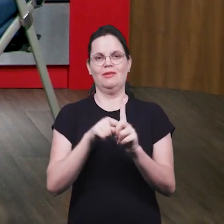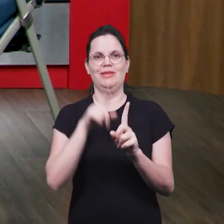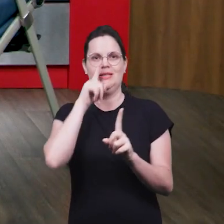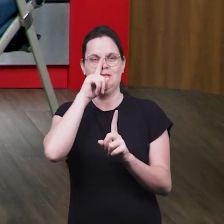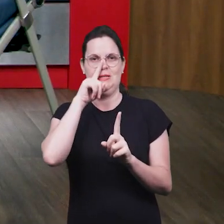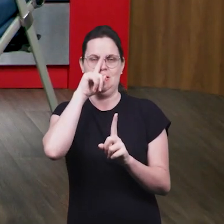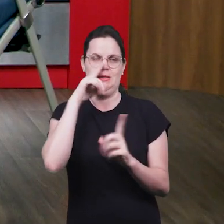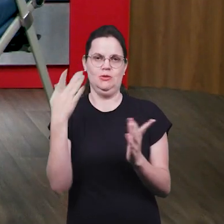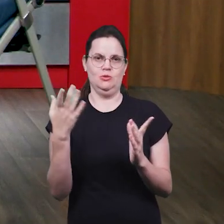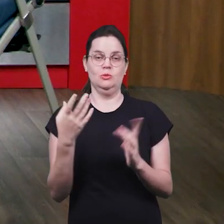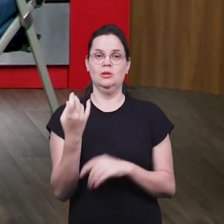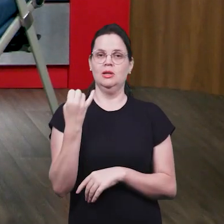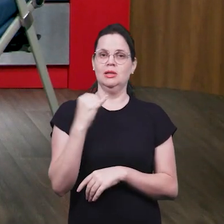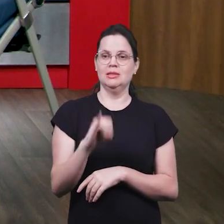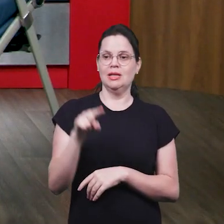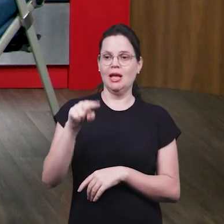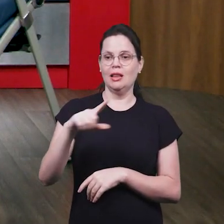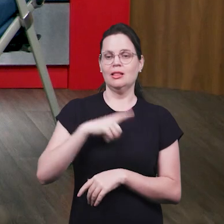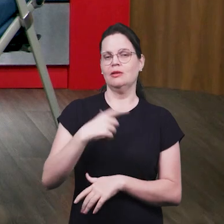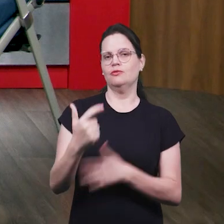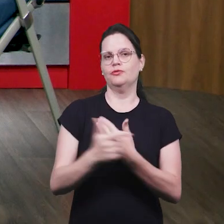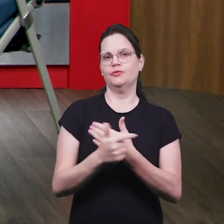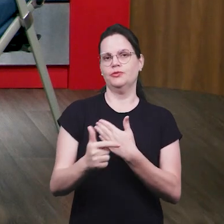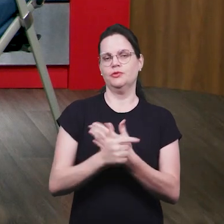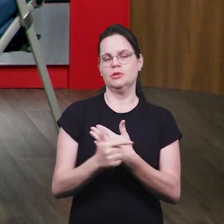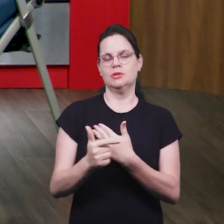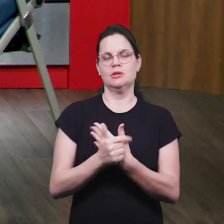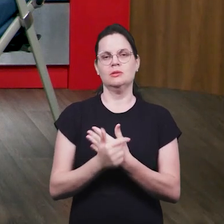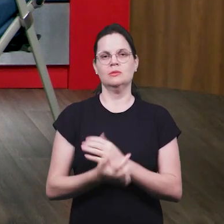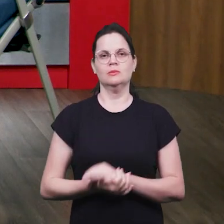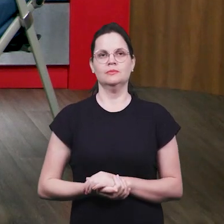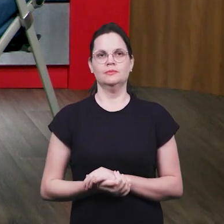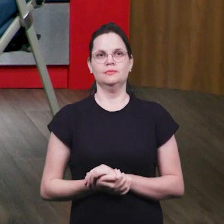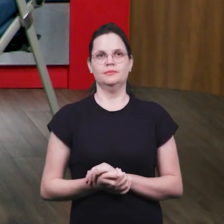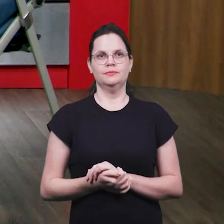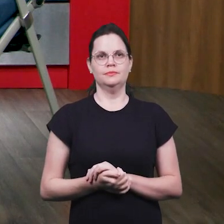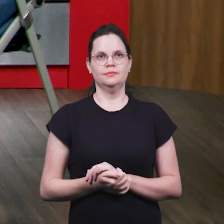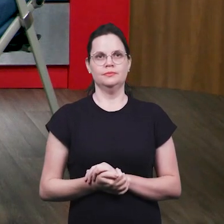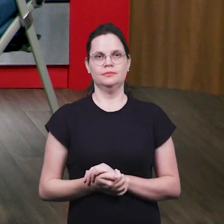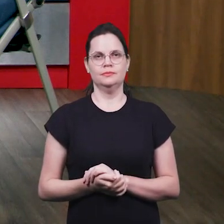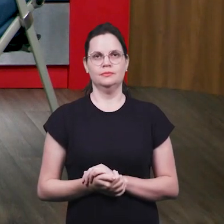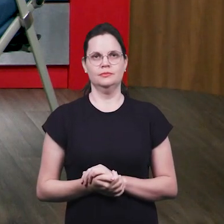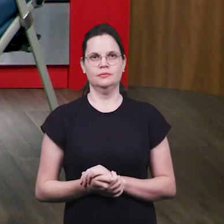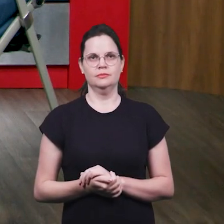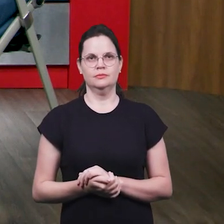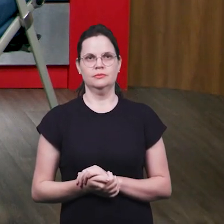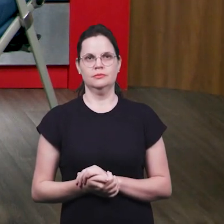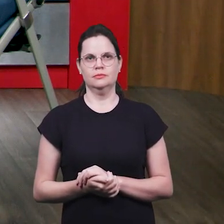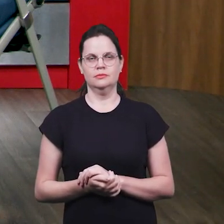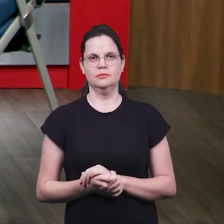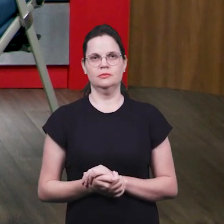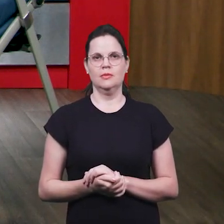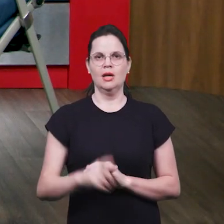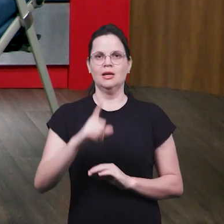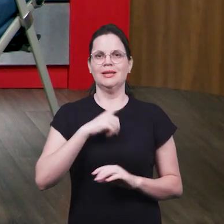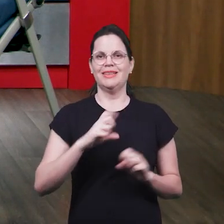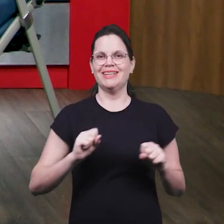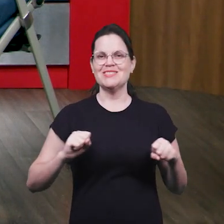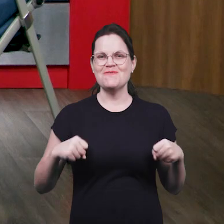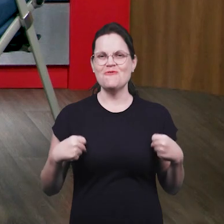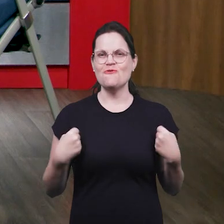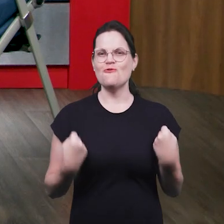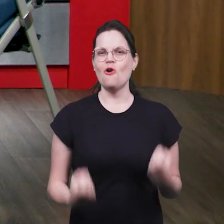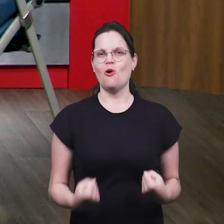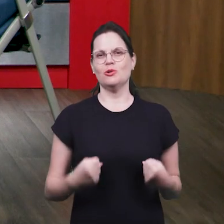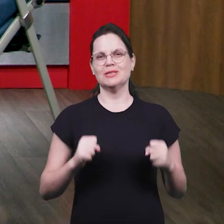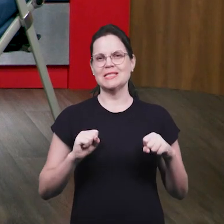que, se a funcionária exerce um cargo ou uma função que cria um esforço incompatível